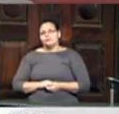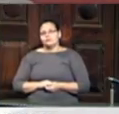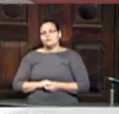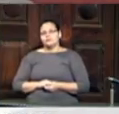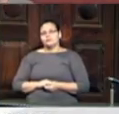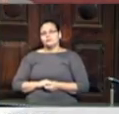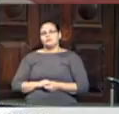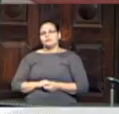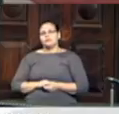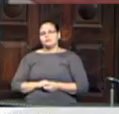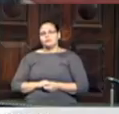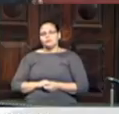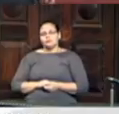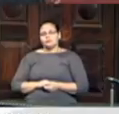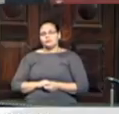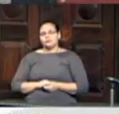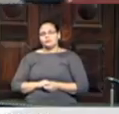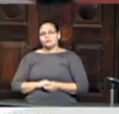Acho que sim. Obrigada.